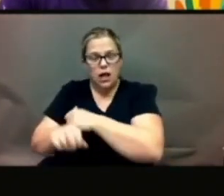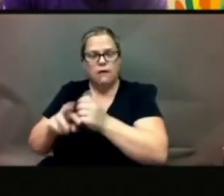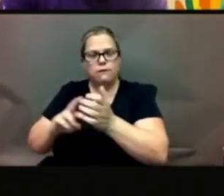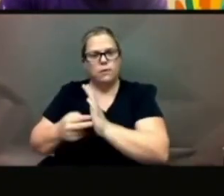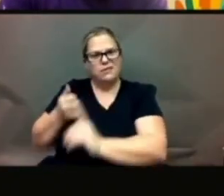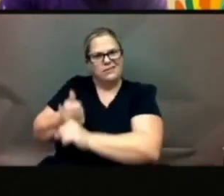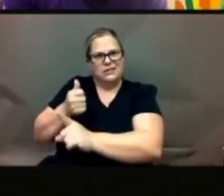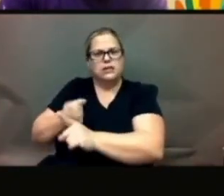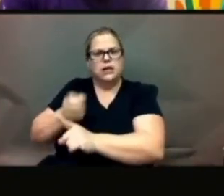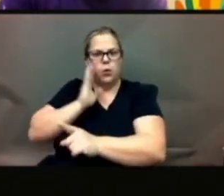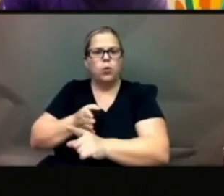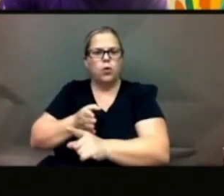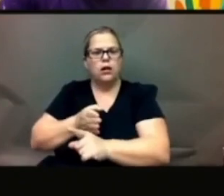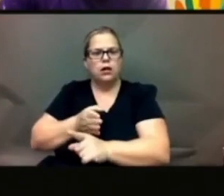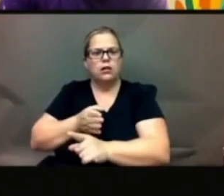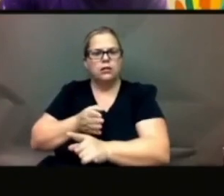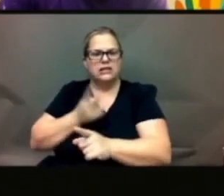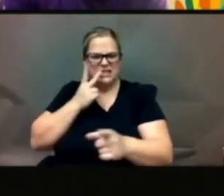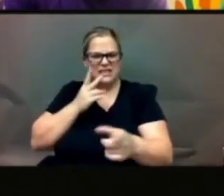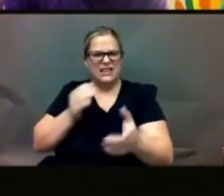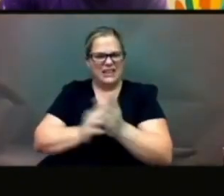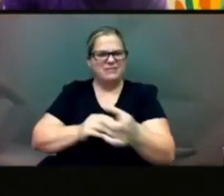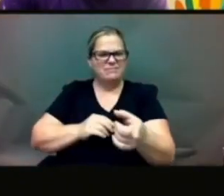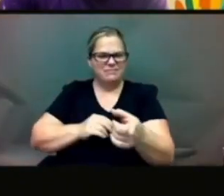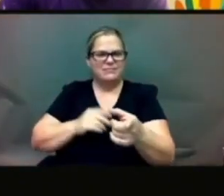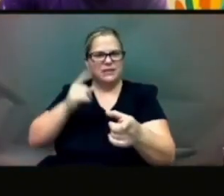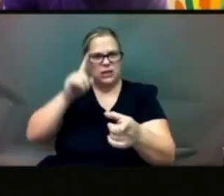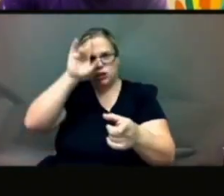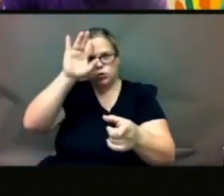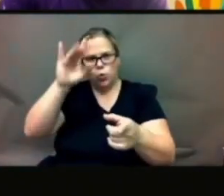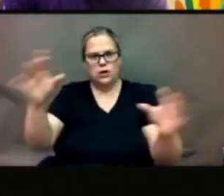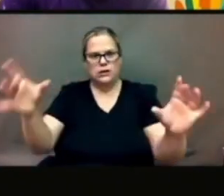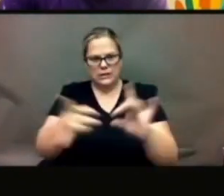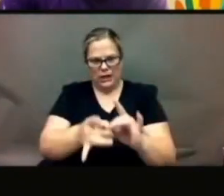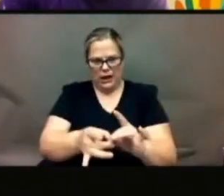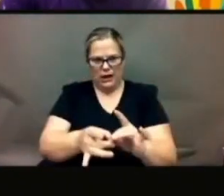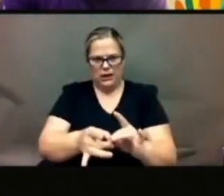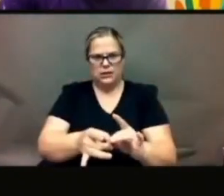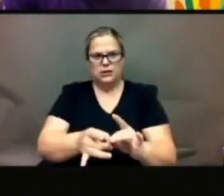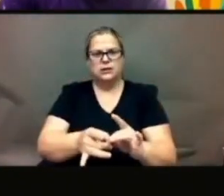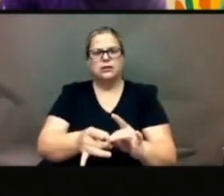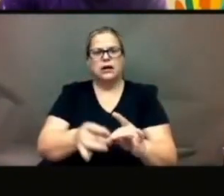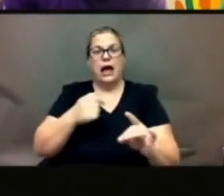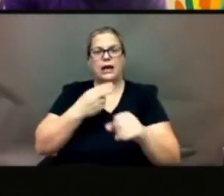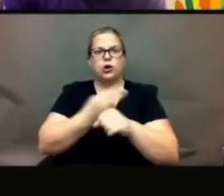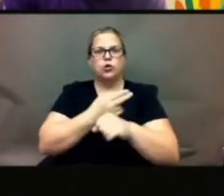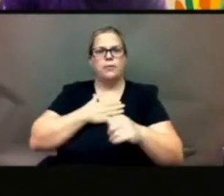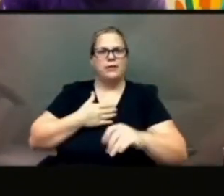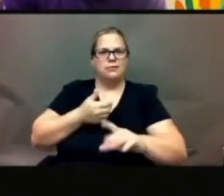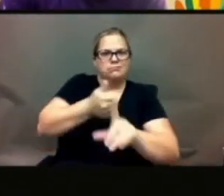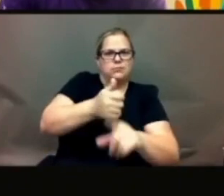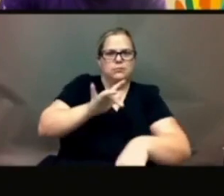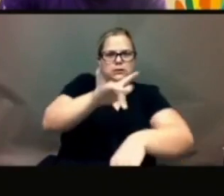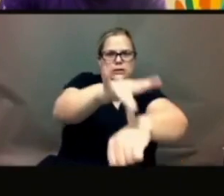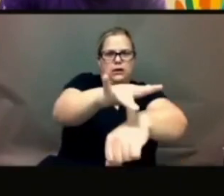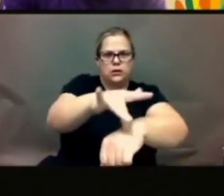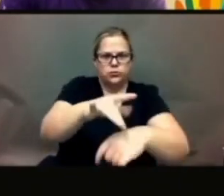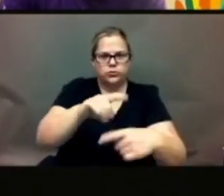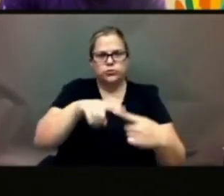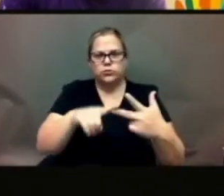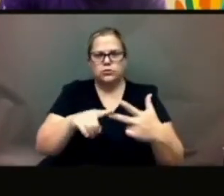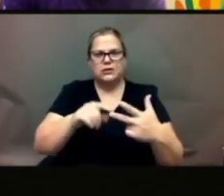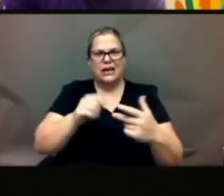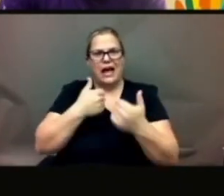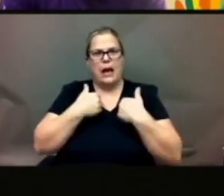acabo interrompendo esse circuito. Então, nós vamos assistir isso aqui de novo. Nós podemos conectar através das moedas. Posso fazer o